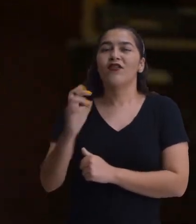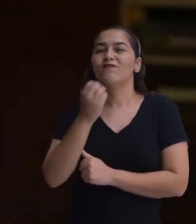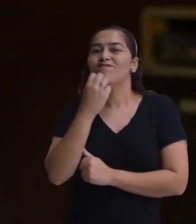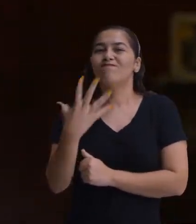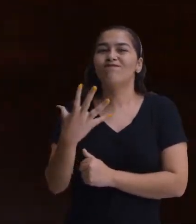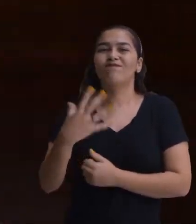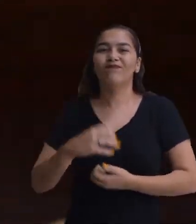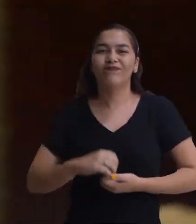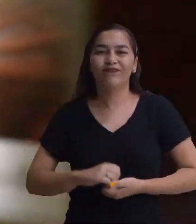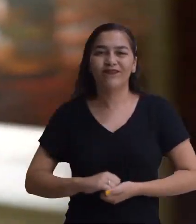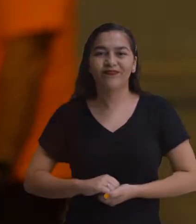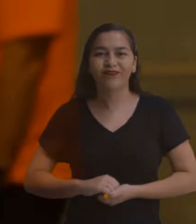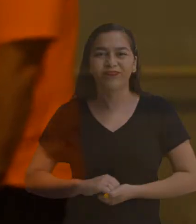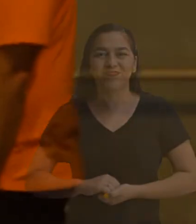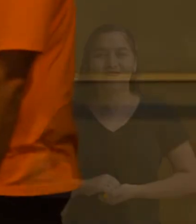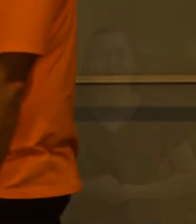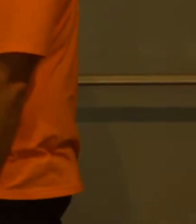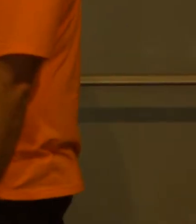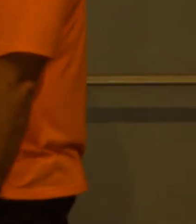resultados.